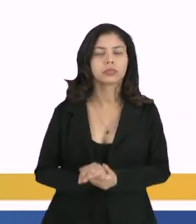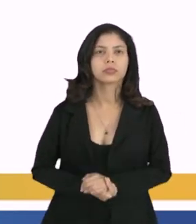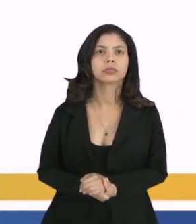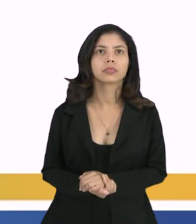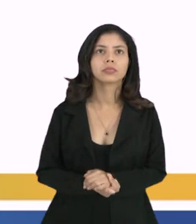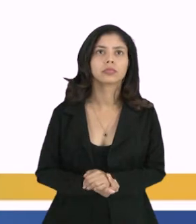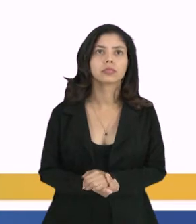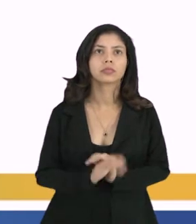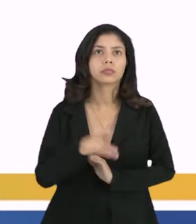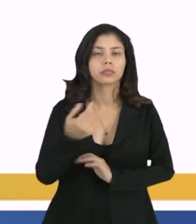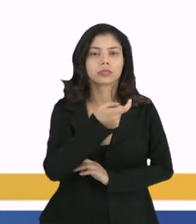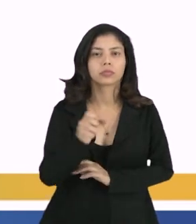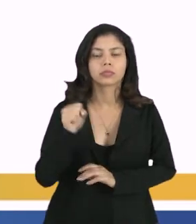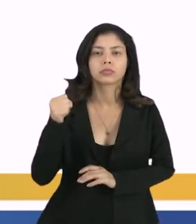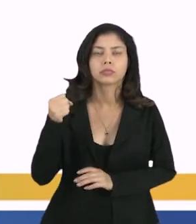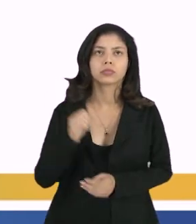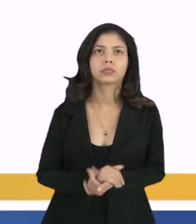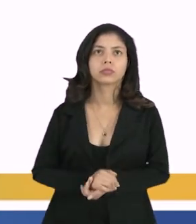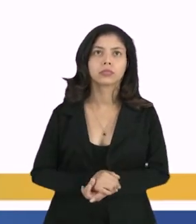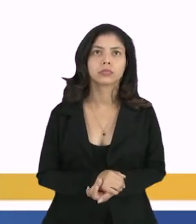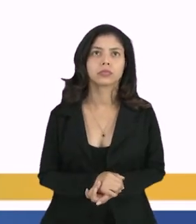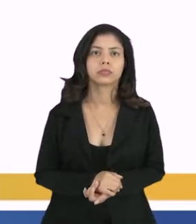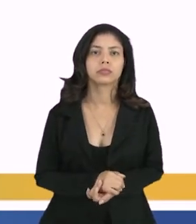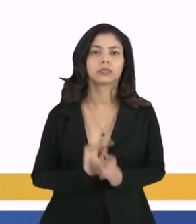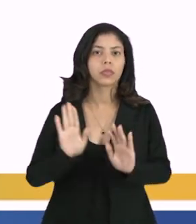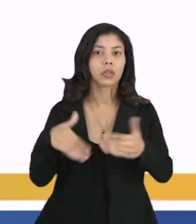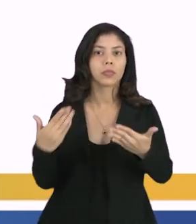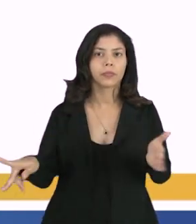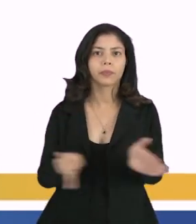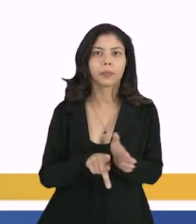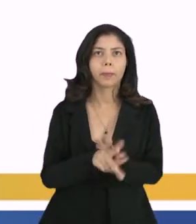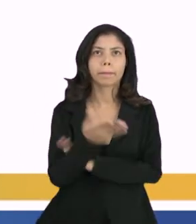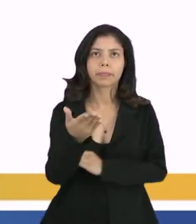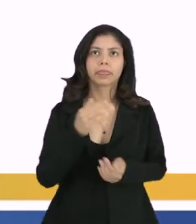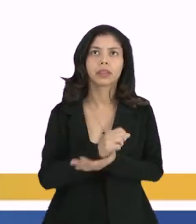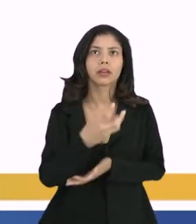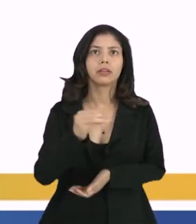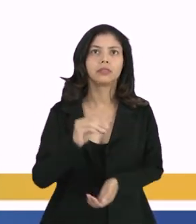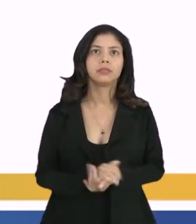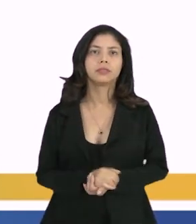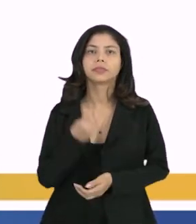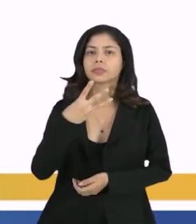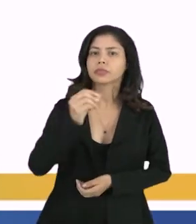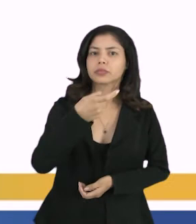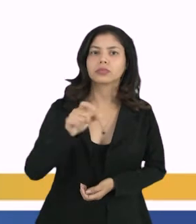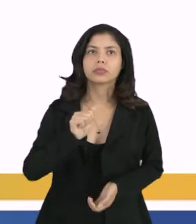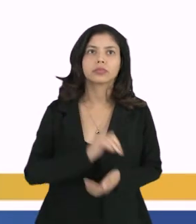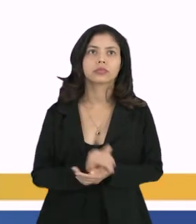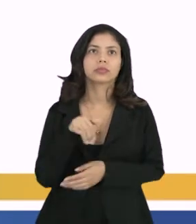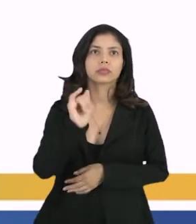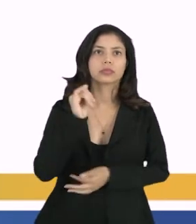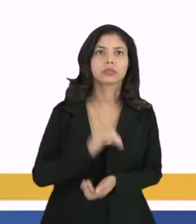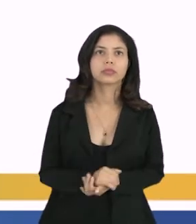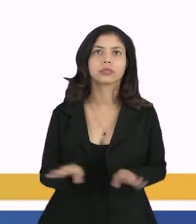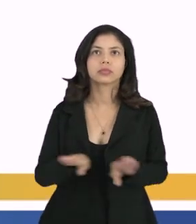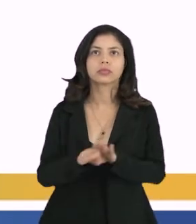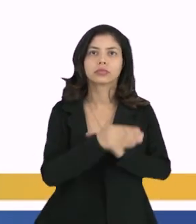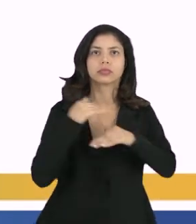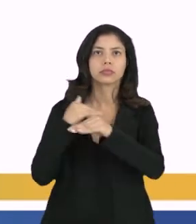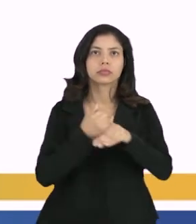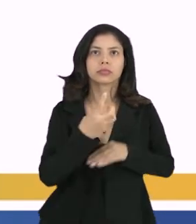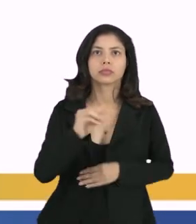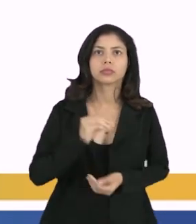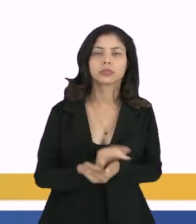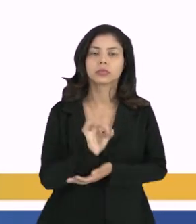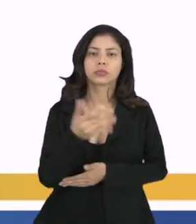Ou seja, quando x é igual a 8, qual deve ser o valor de 30 para que 3x mais 5y seja igual a 30?